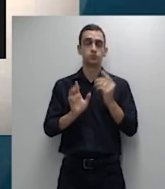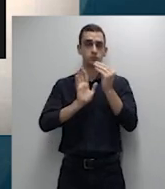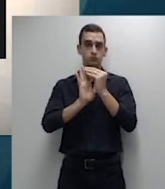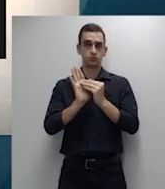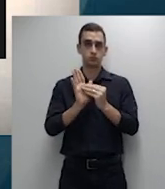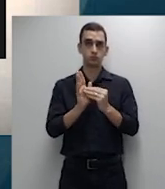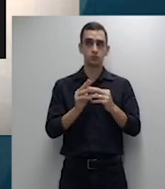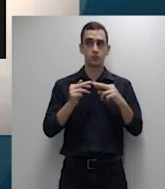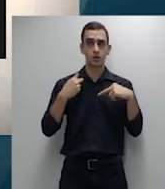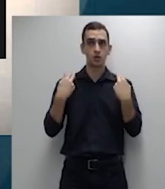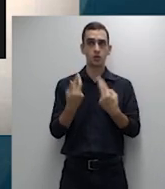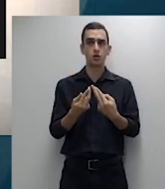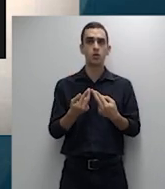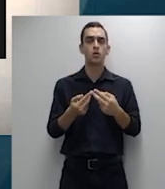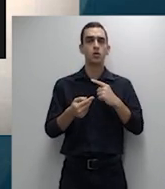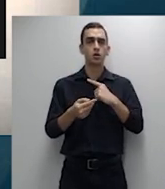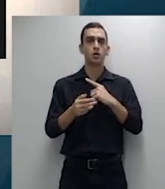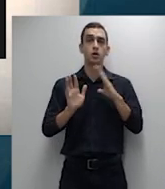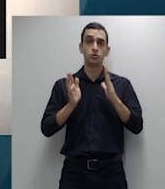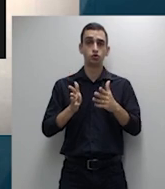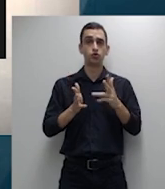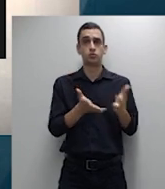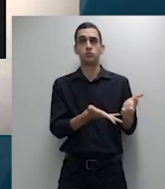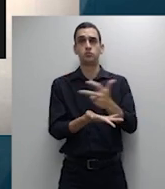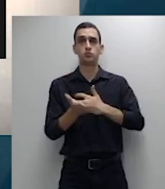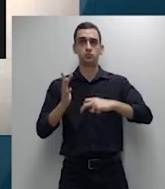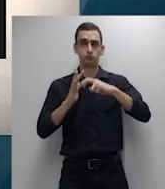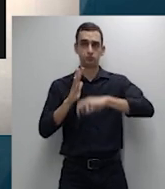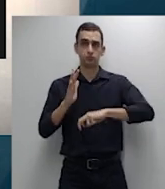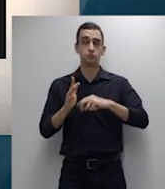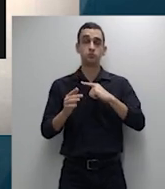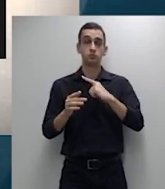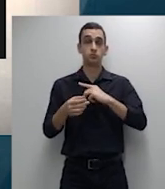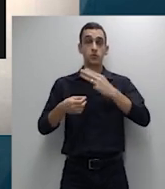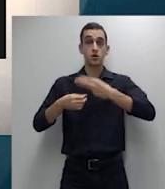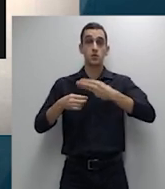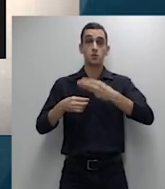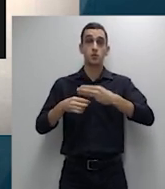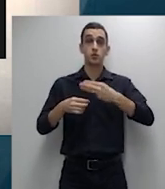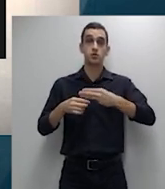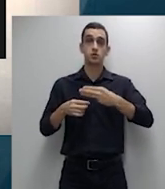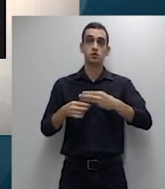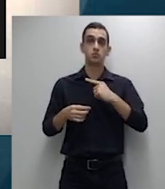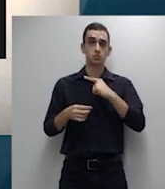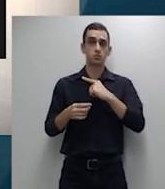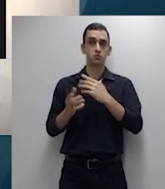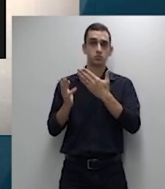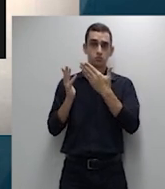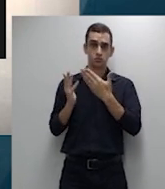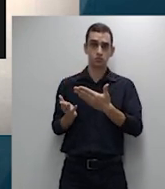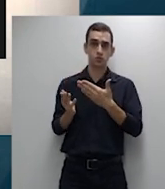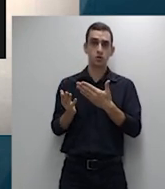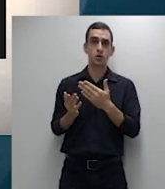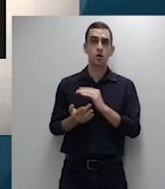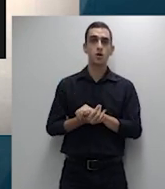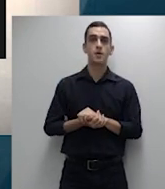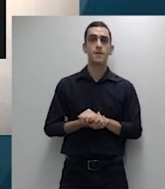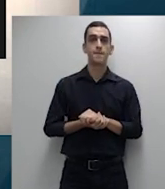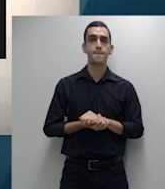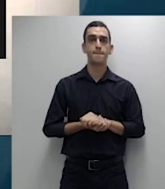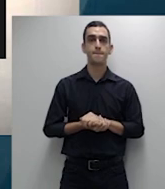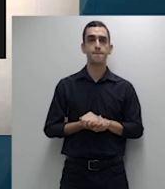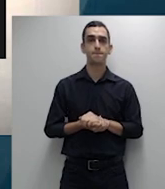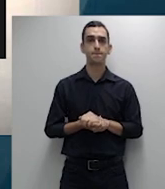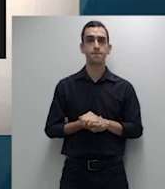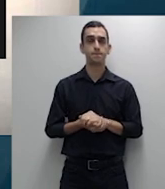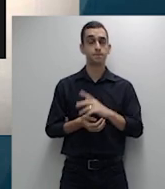era uma demanda de natureza tributária e que o município de ji-paraná é um